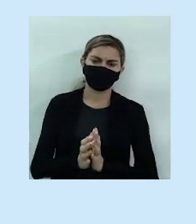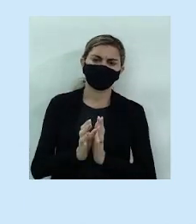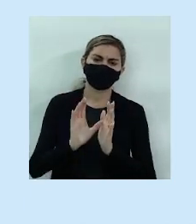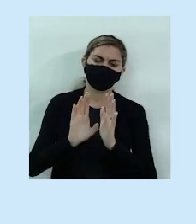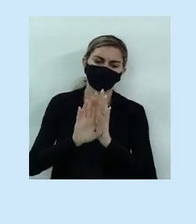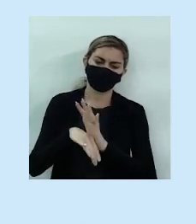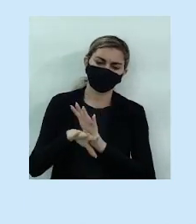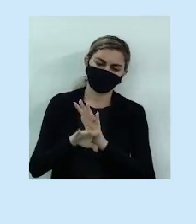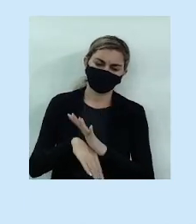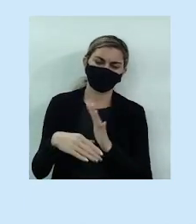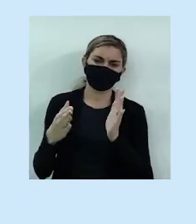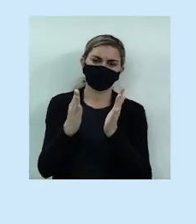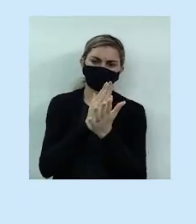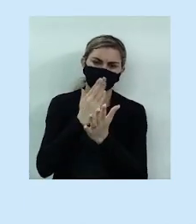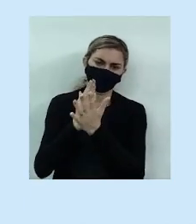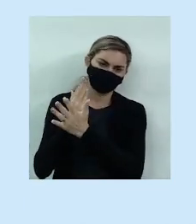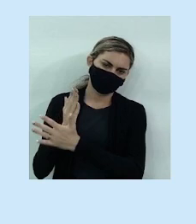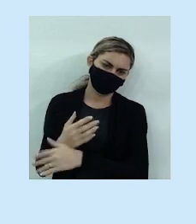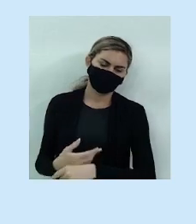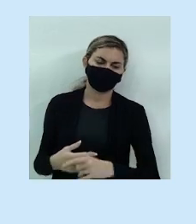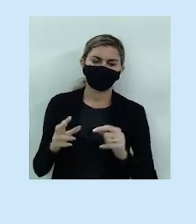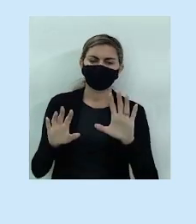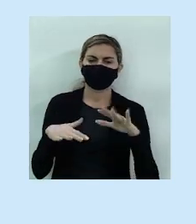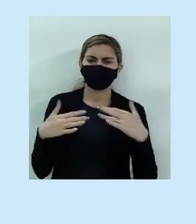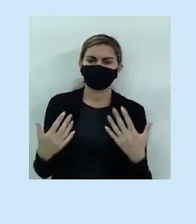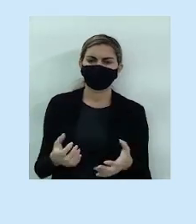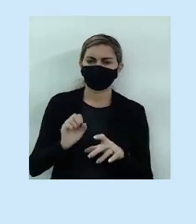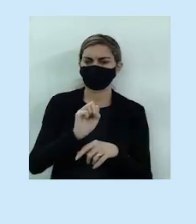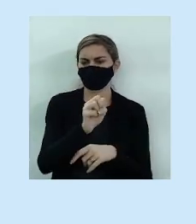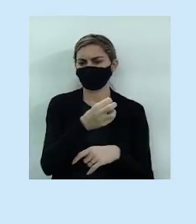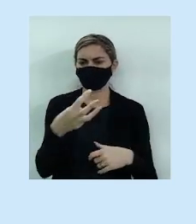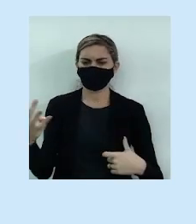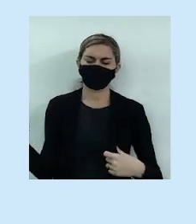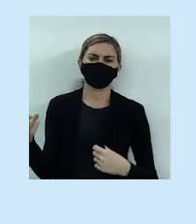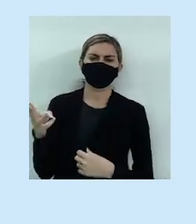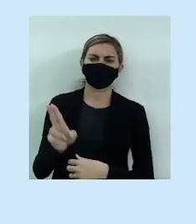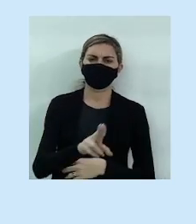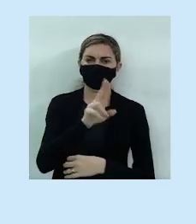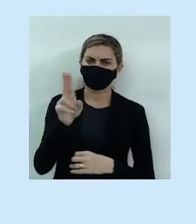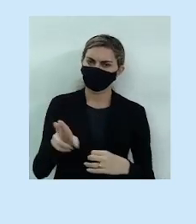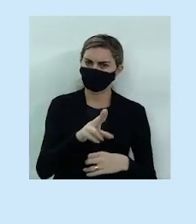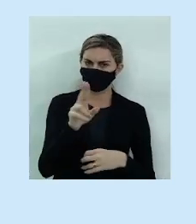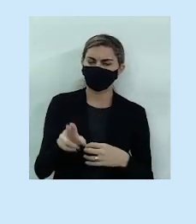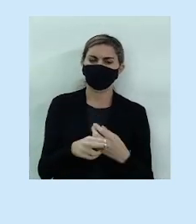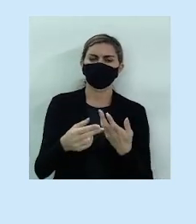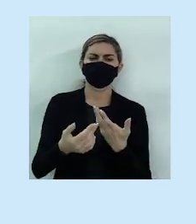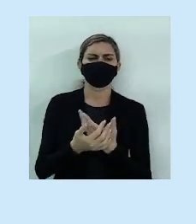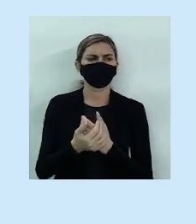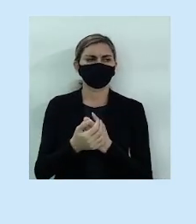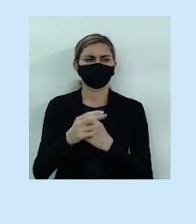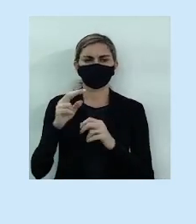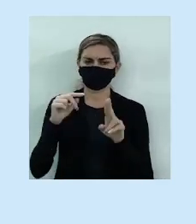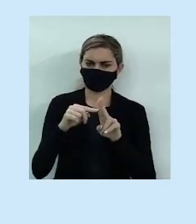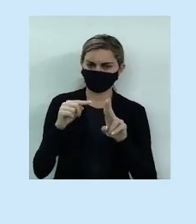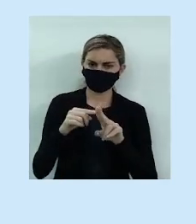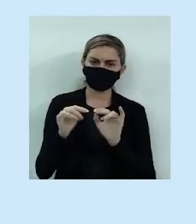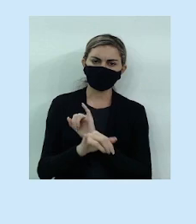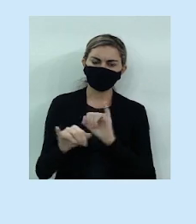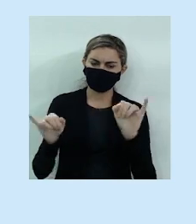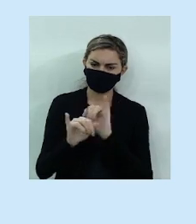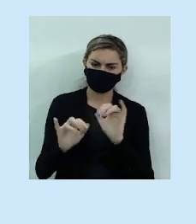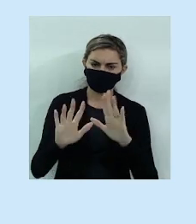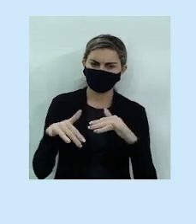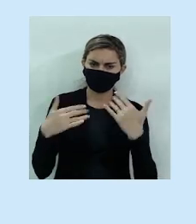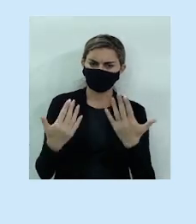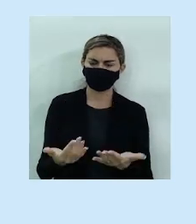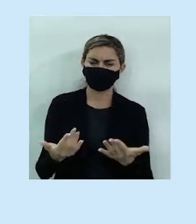código de catalogação que ele utiliza, qual é o software que foi adotado pelaquela unidade informacional, qual